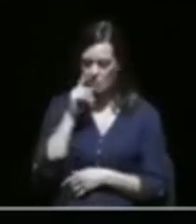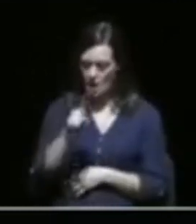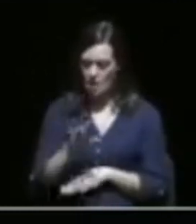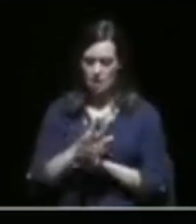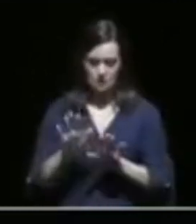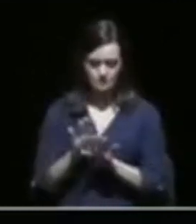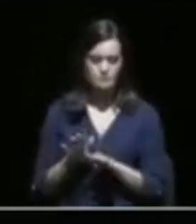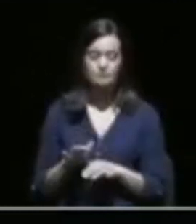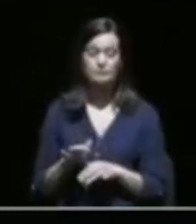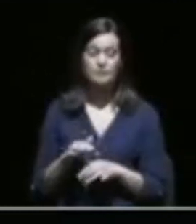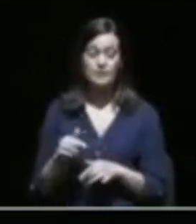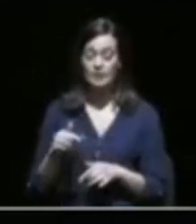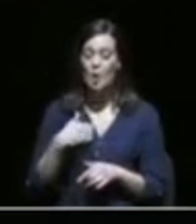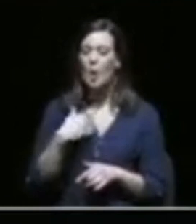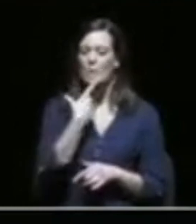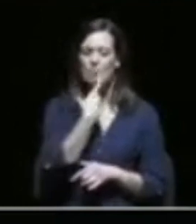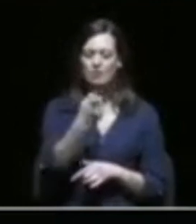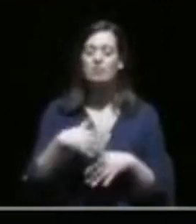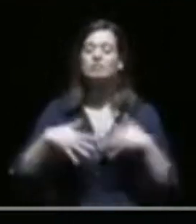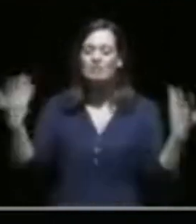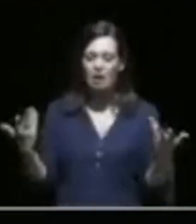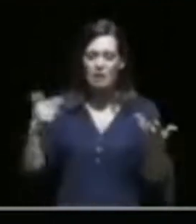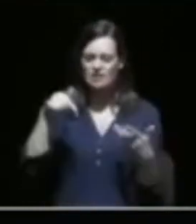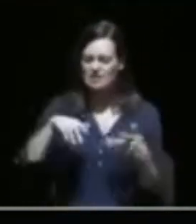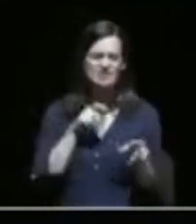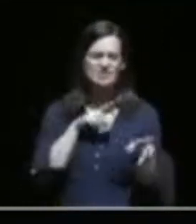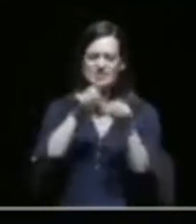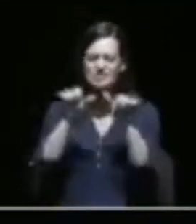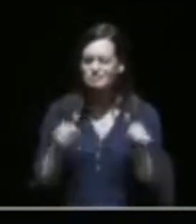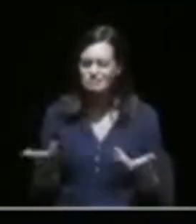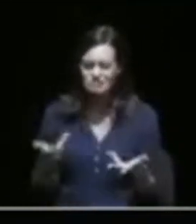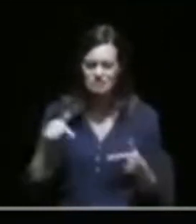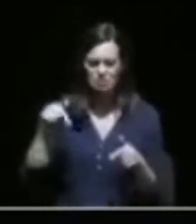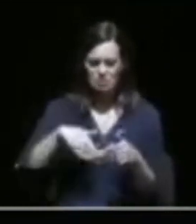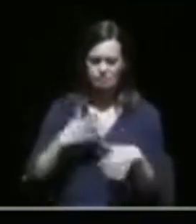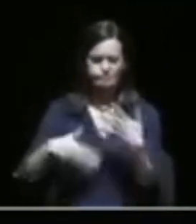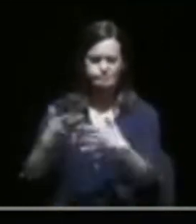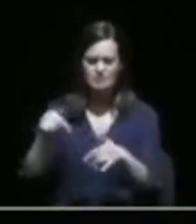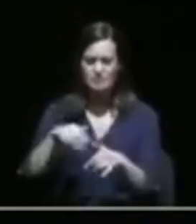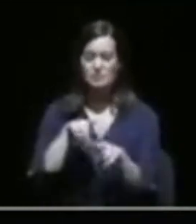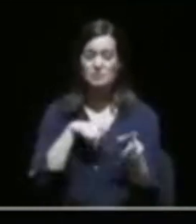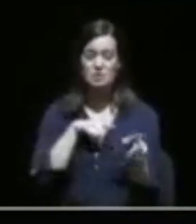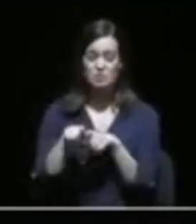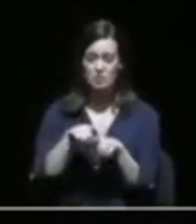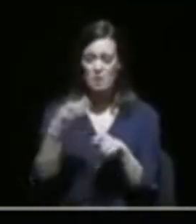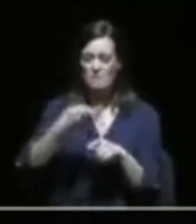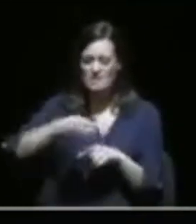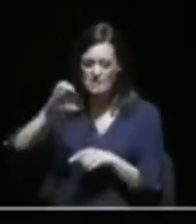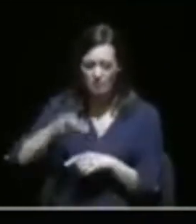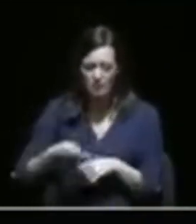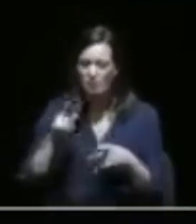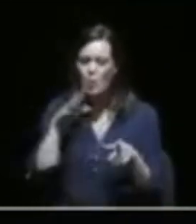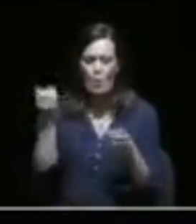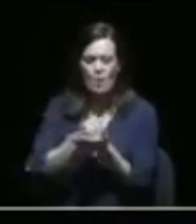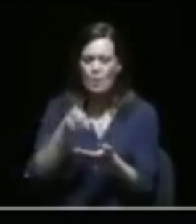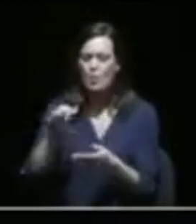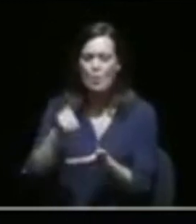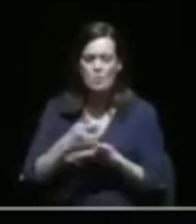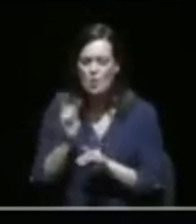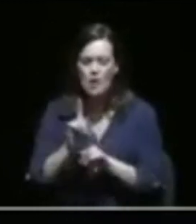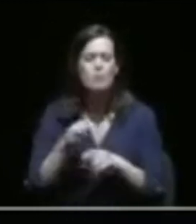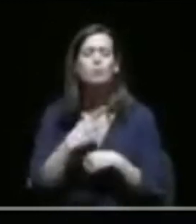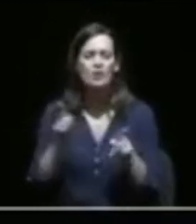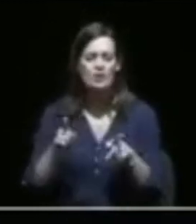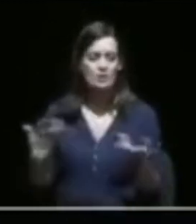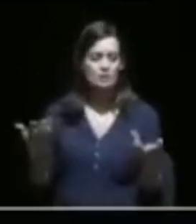repressivo é igualmente condenável. E eu pergunto-vos, afinal, qual é o sistema ditatorial que ainda existe que os digníssimos senhores deputados do PCP não apoiam? Pelos vistos, nenhum.